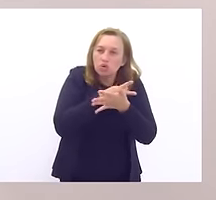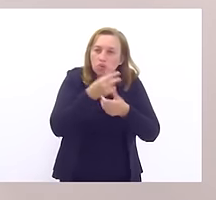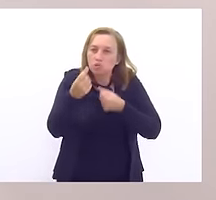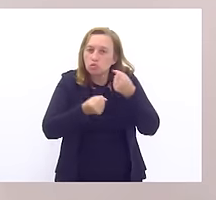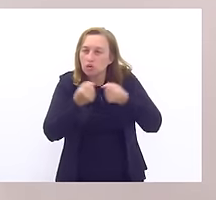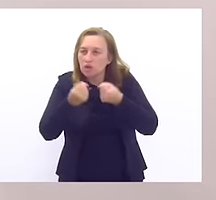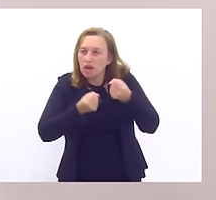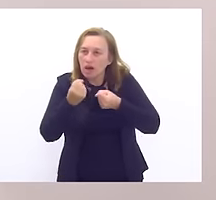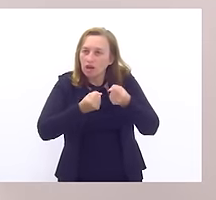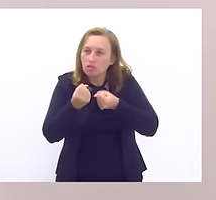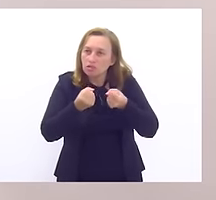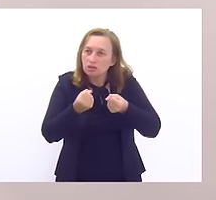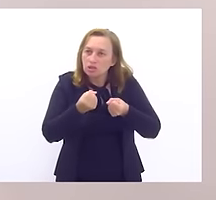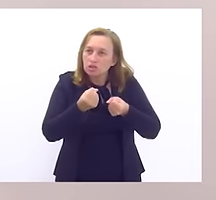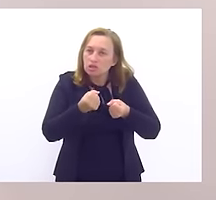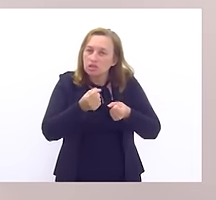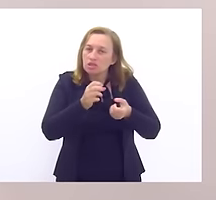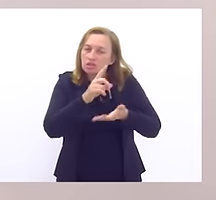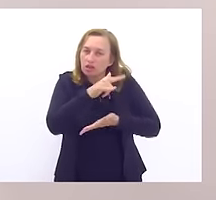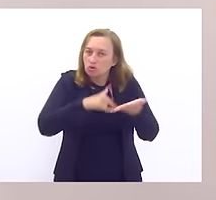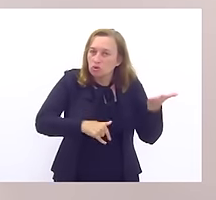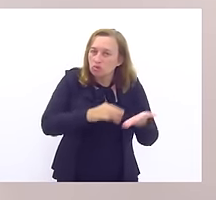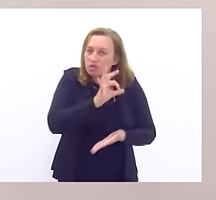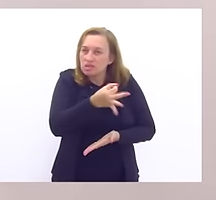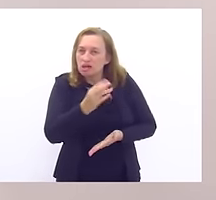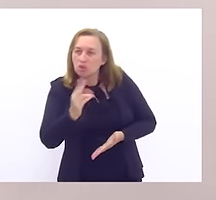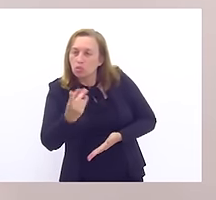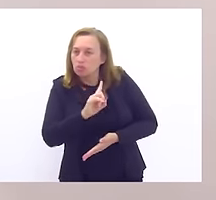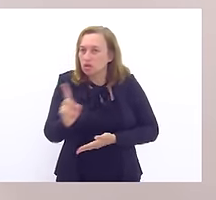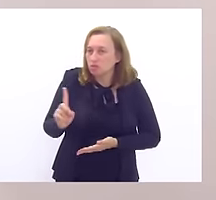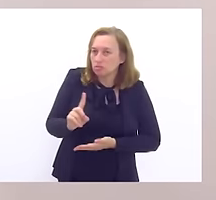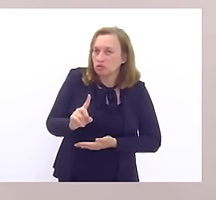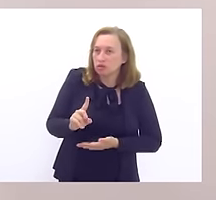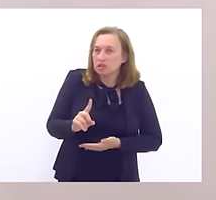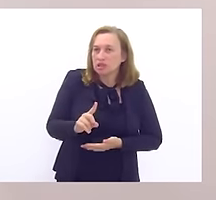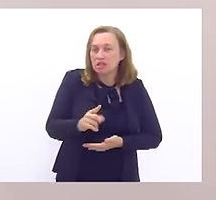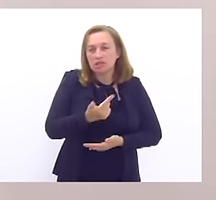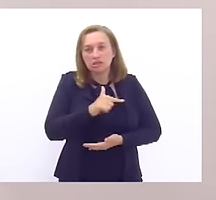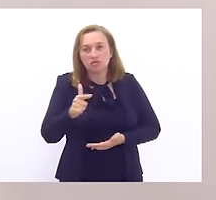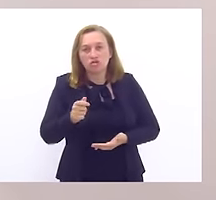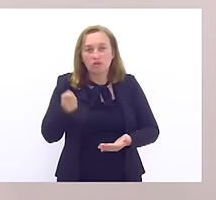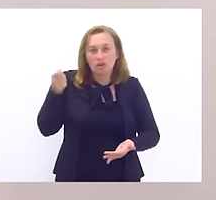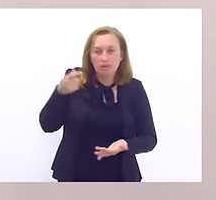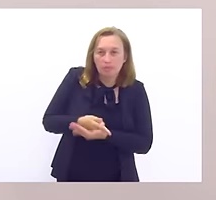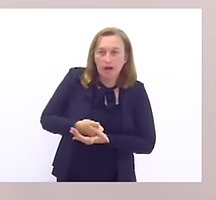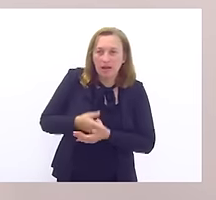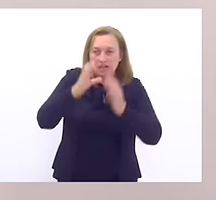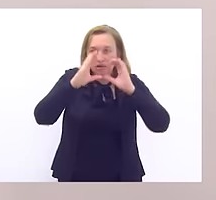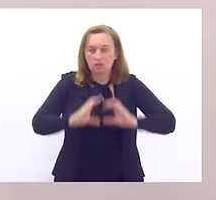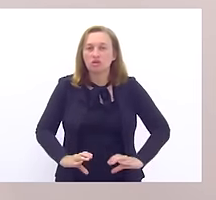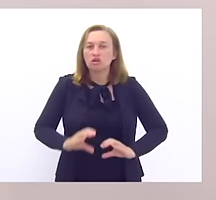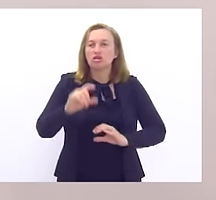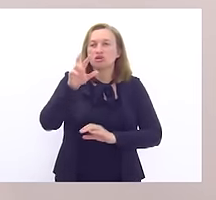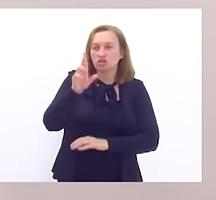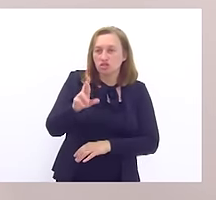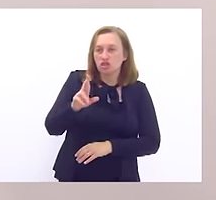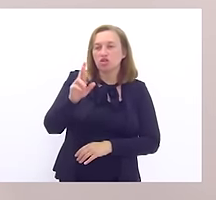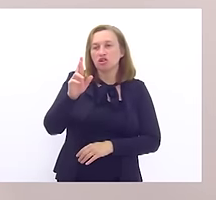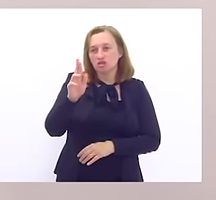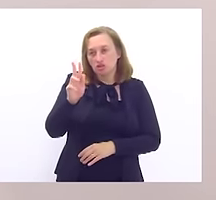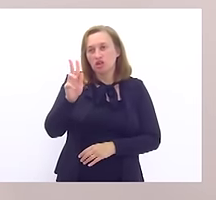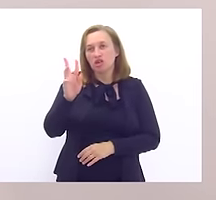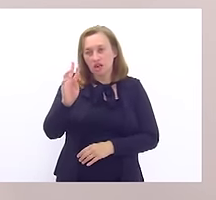licenciamento se ele tá com licenciamento anual ou não se não tiver o cidadão paga o grt E aí